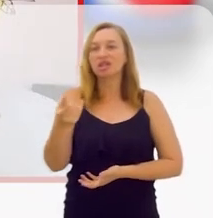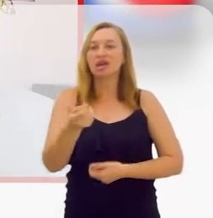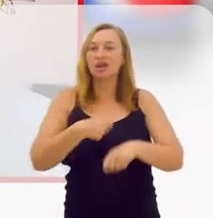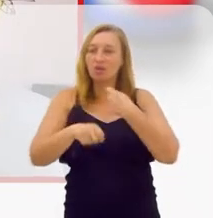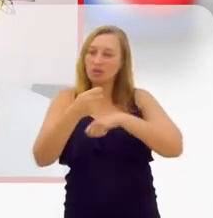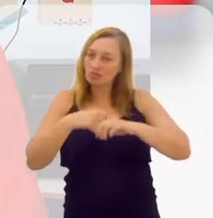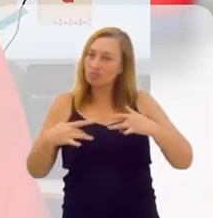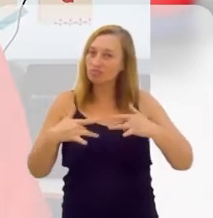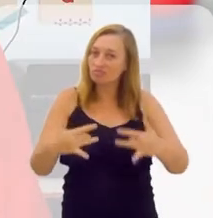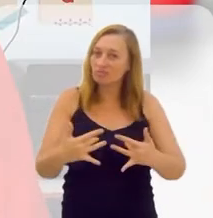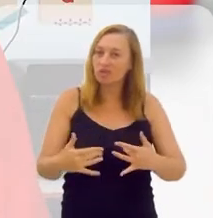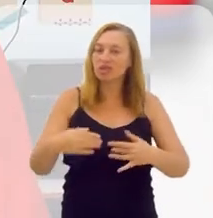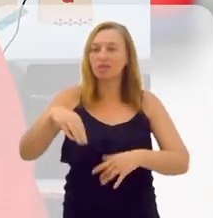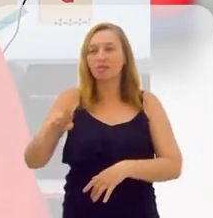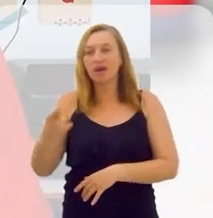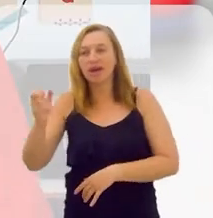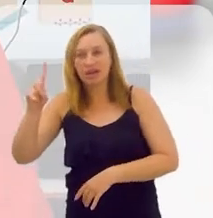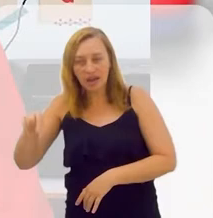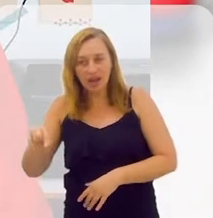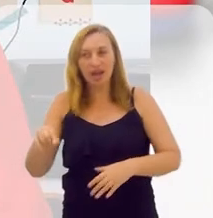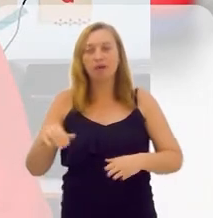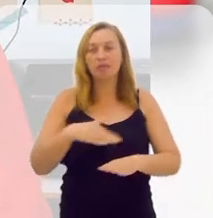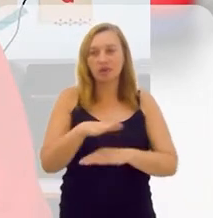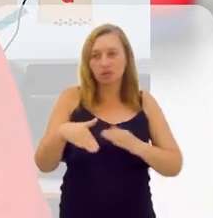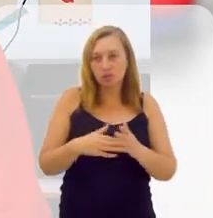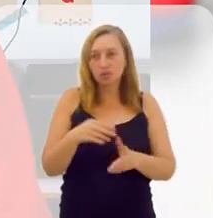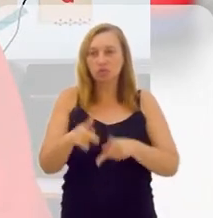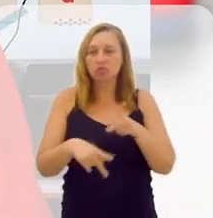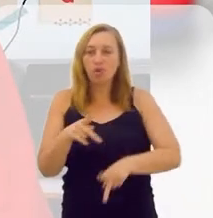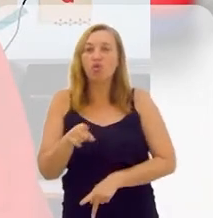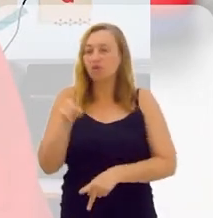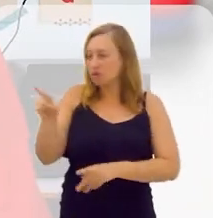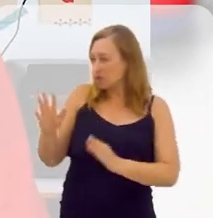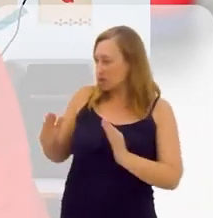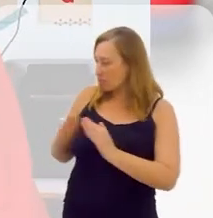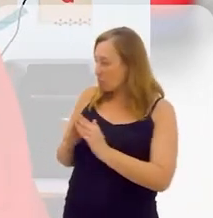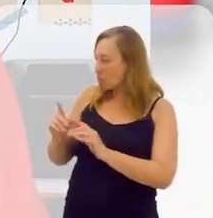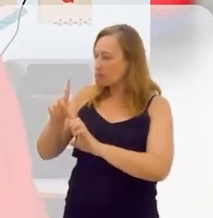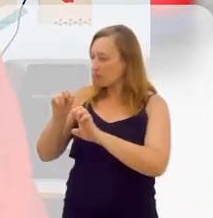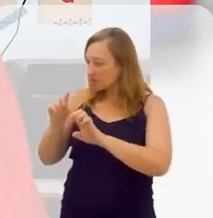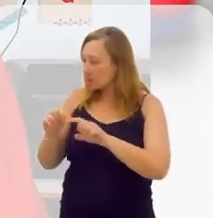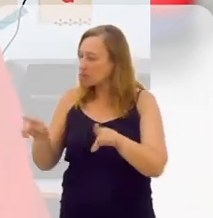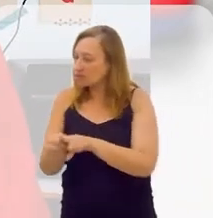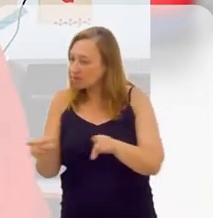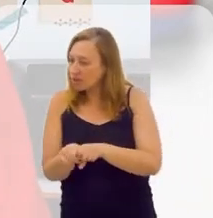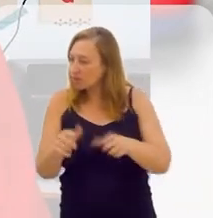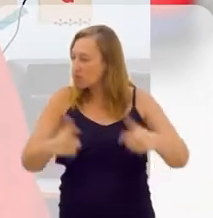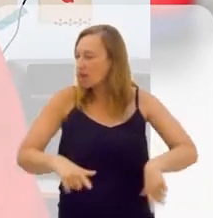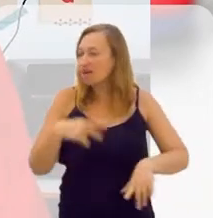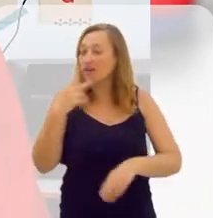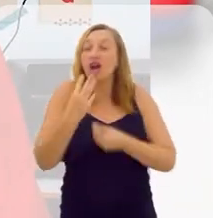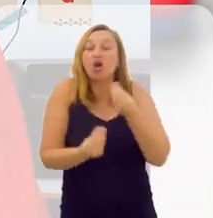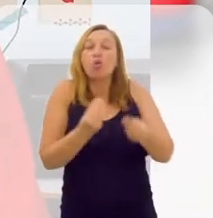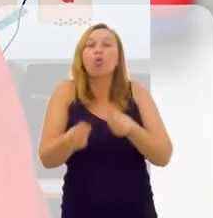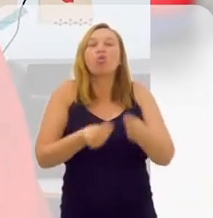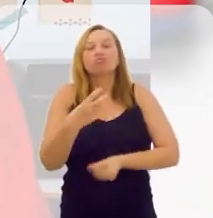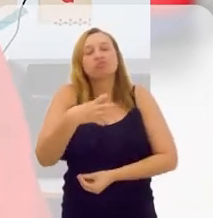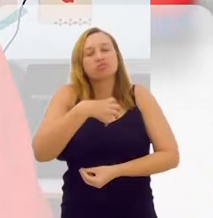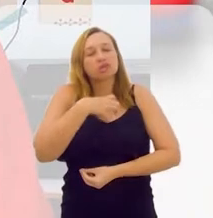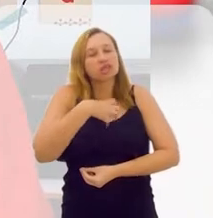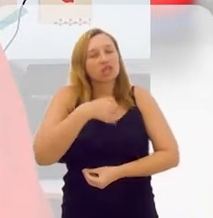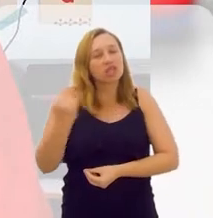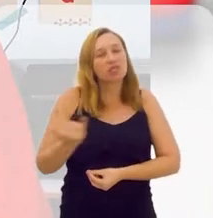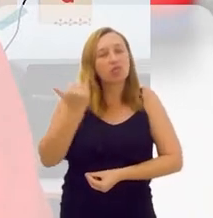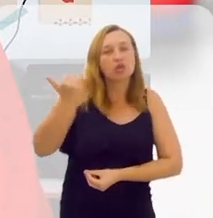solidária em Maricá, né, para a população como um todo, você como moradora e empreendedora aí também, falar para a gente como que você